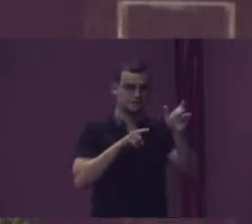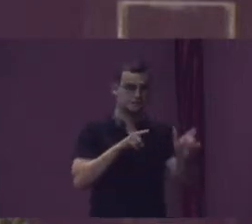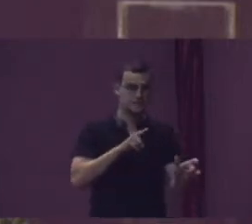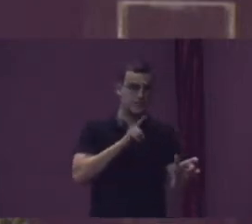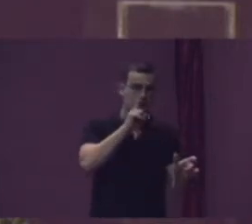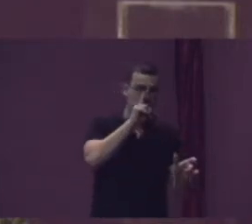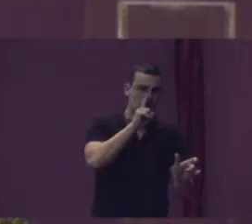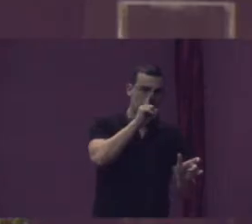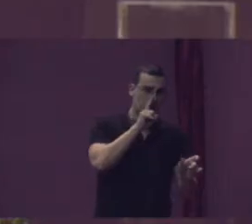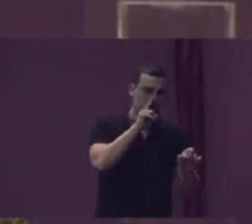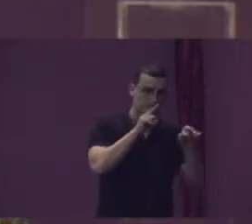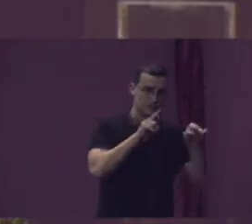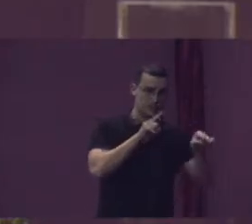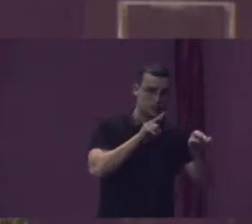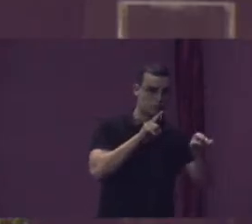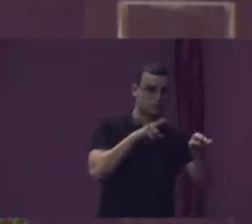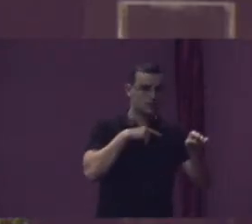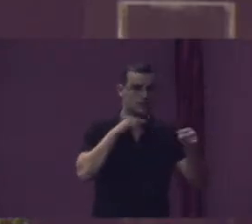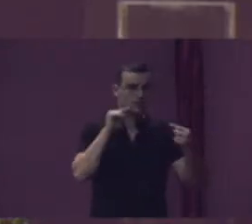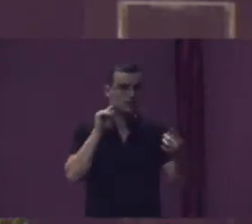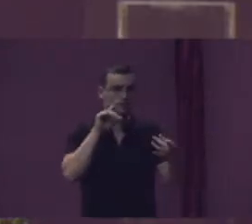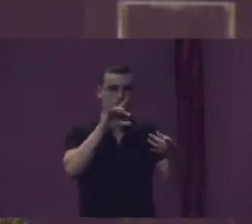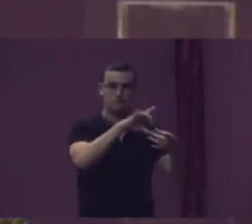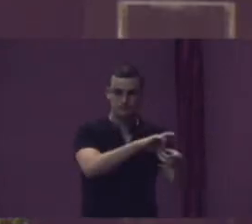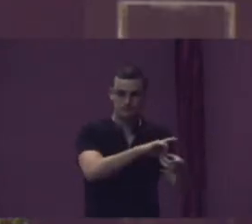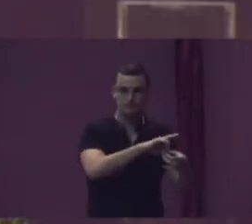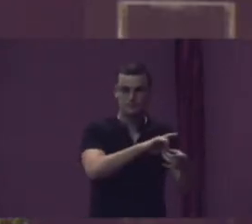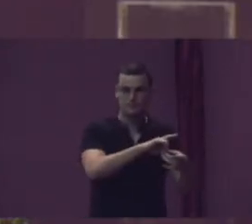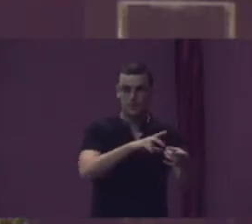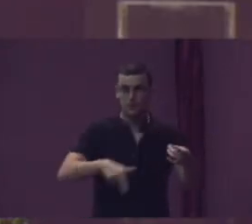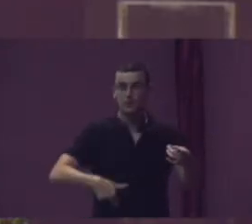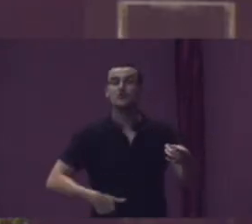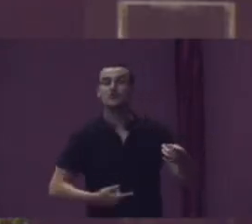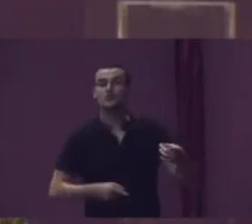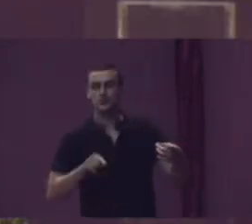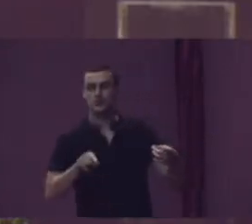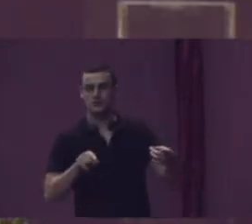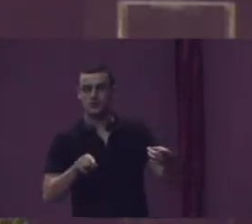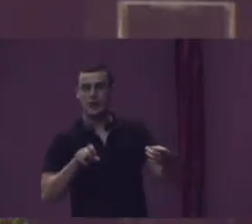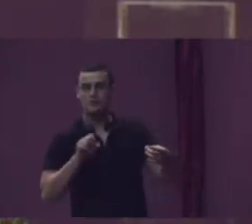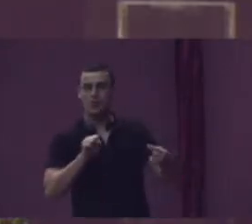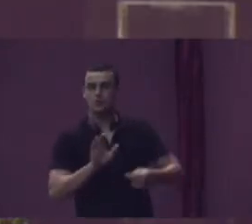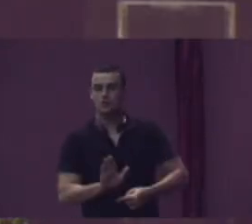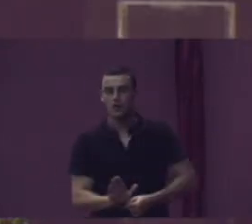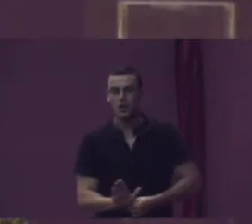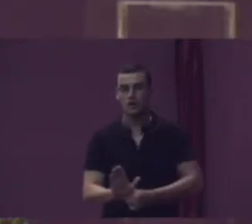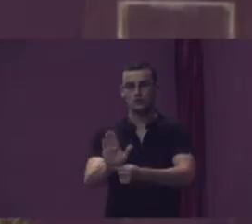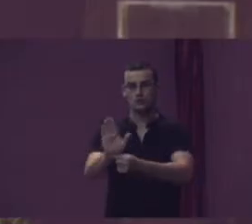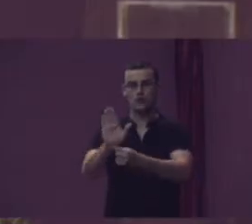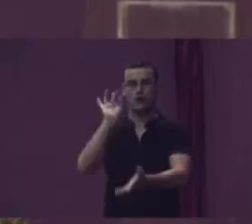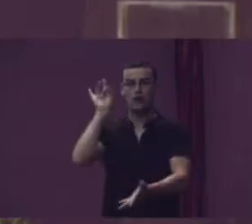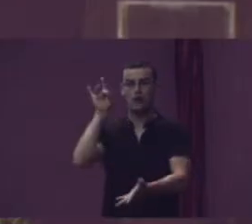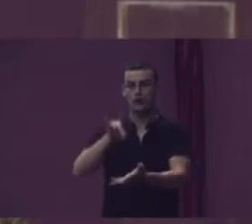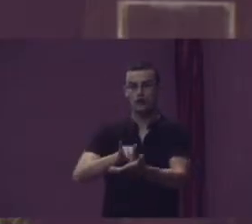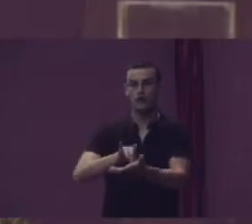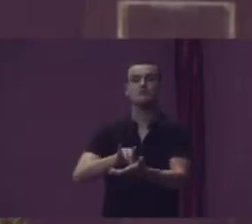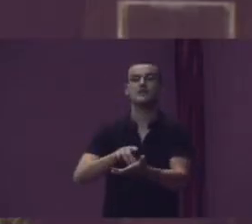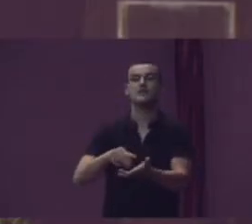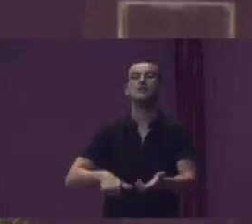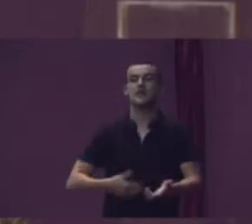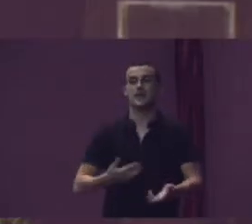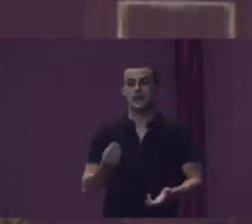riscos associados a esse procedimento que contribuiriam para essa realização da